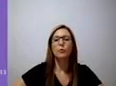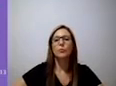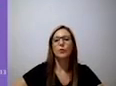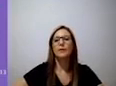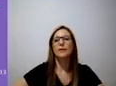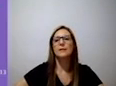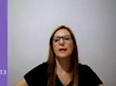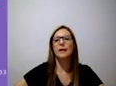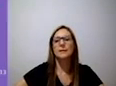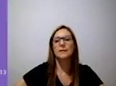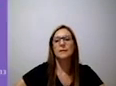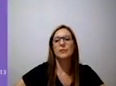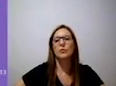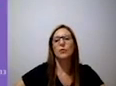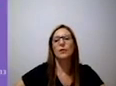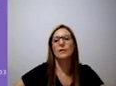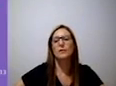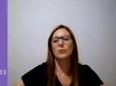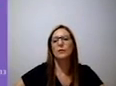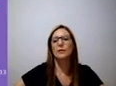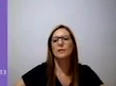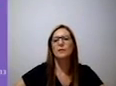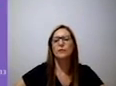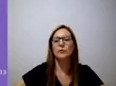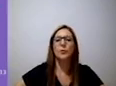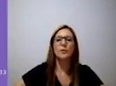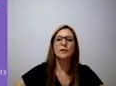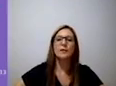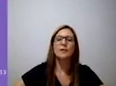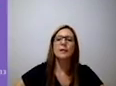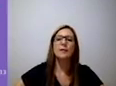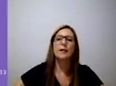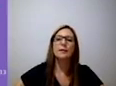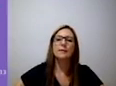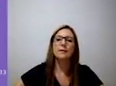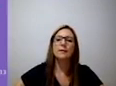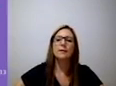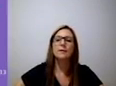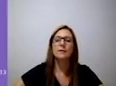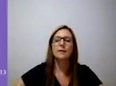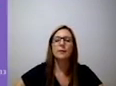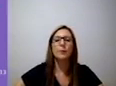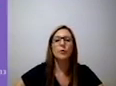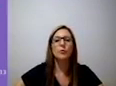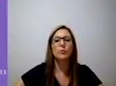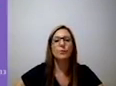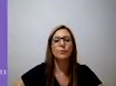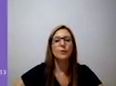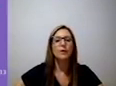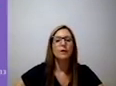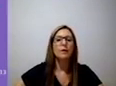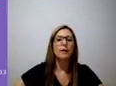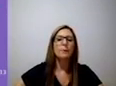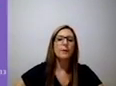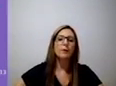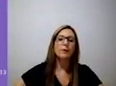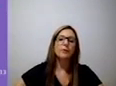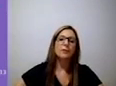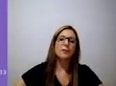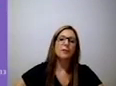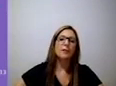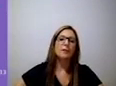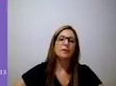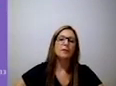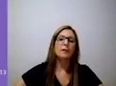o controle das datas, né, de colocação do adesivo. Não pode esquecer a data que tem que ser reposto. A pílula do